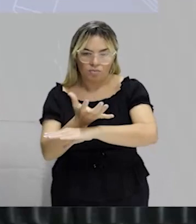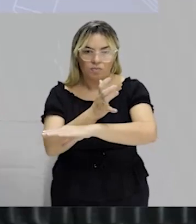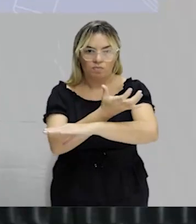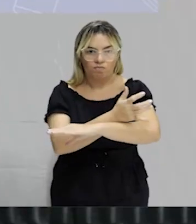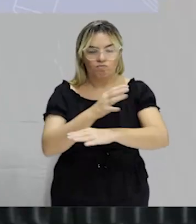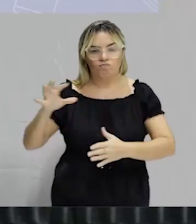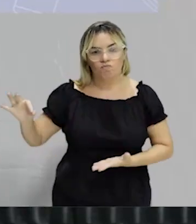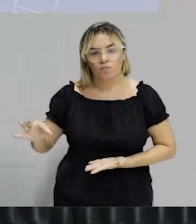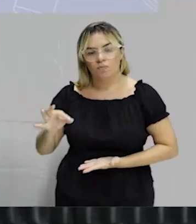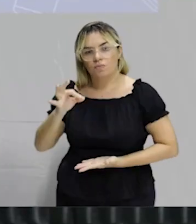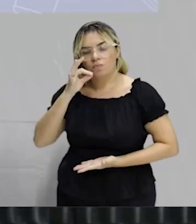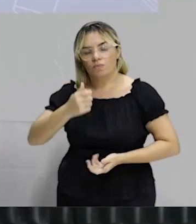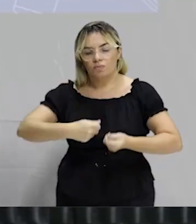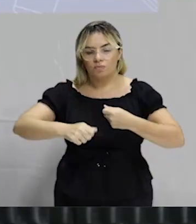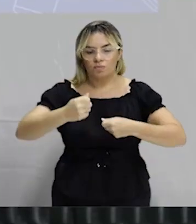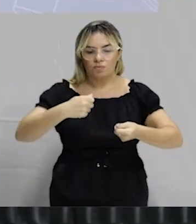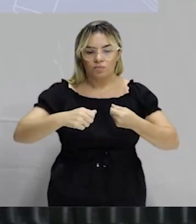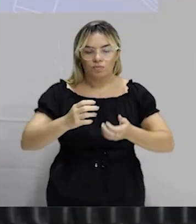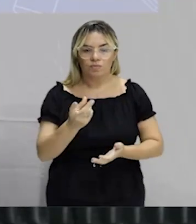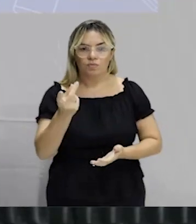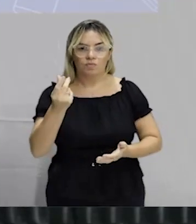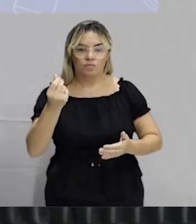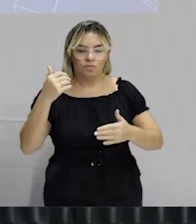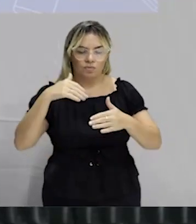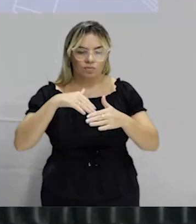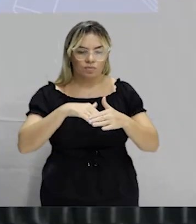foi? Investindo